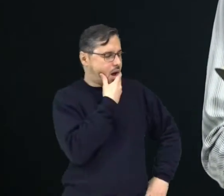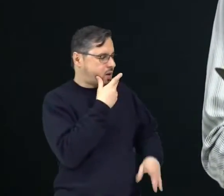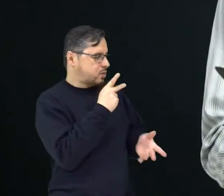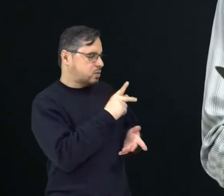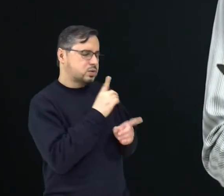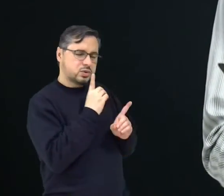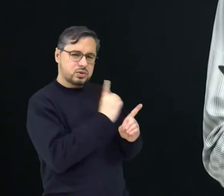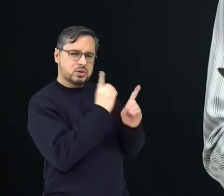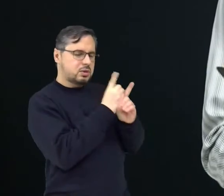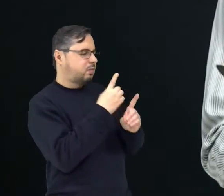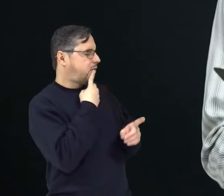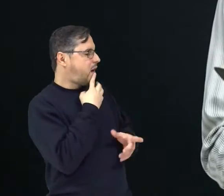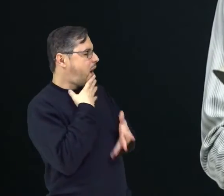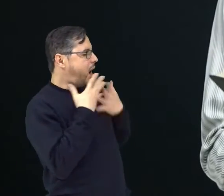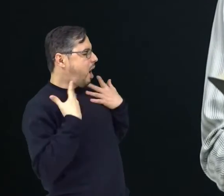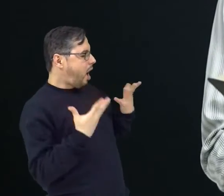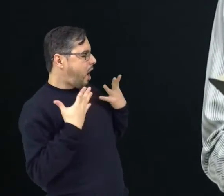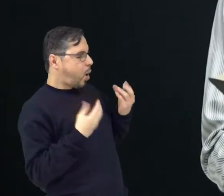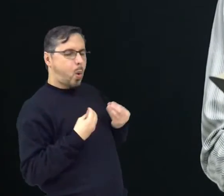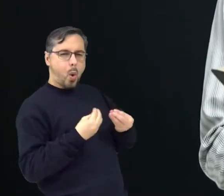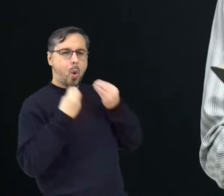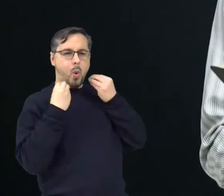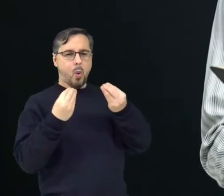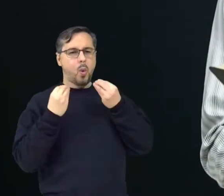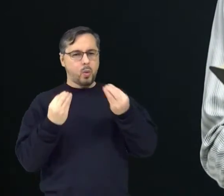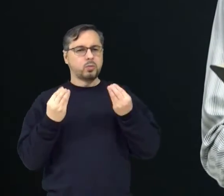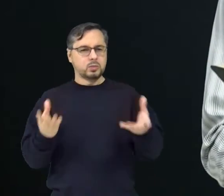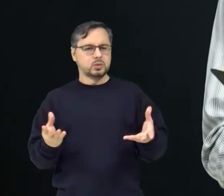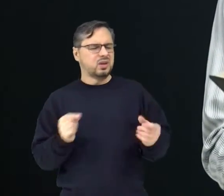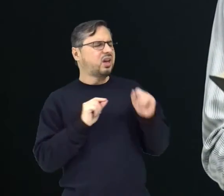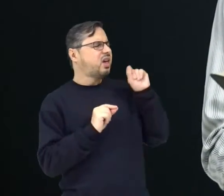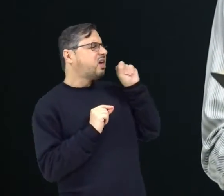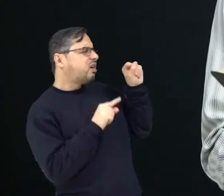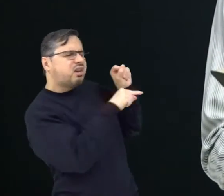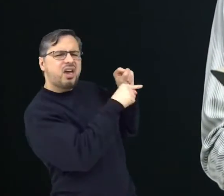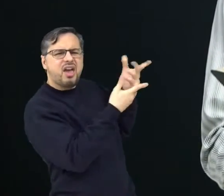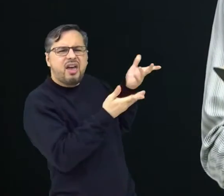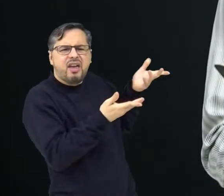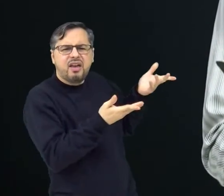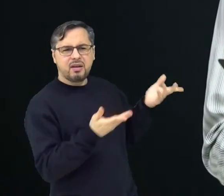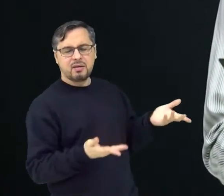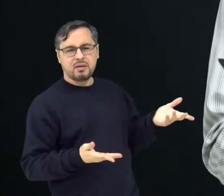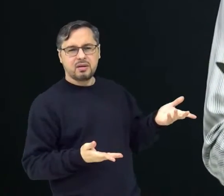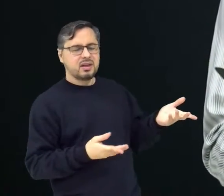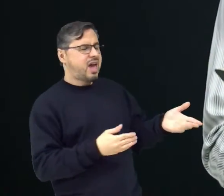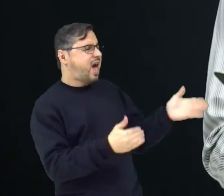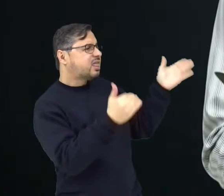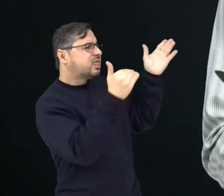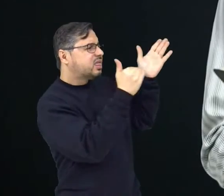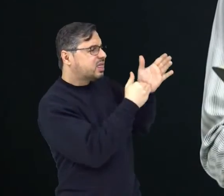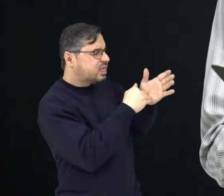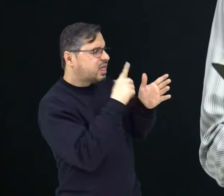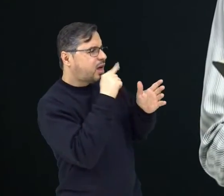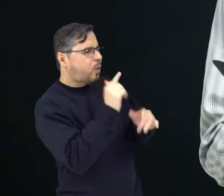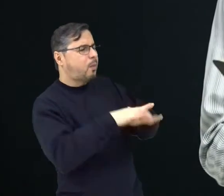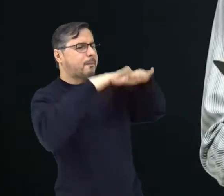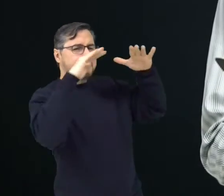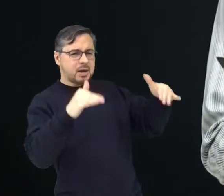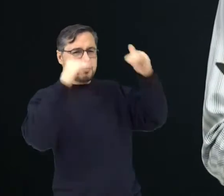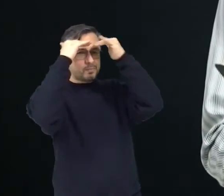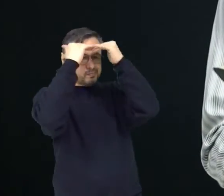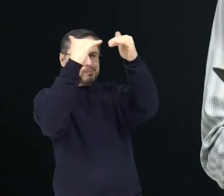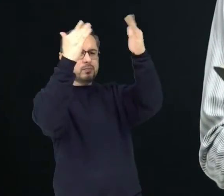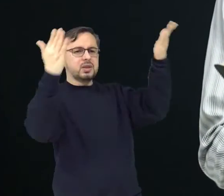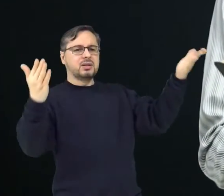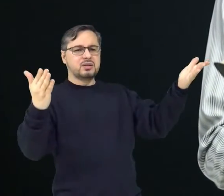apavorados e diziam uns aos outros: Quem é este que até o mar e